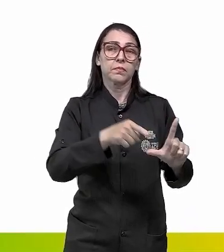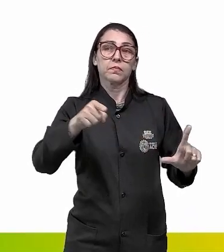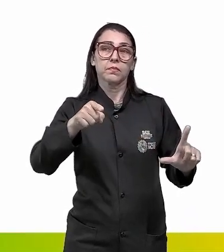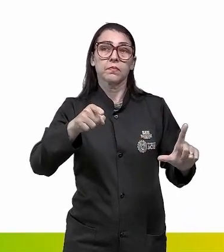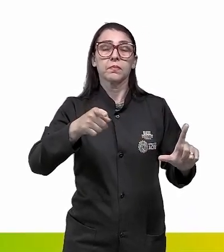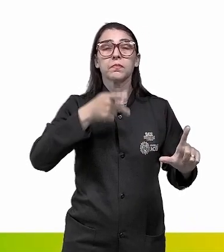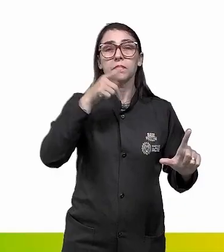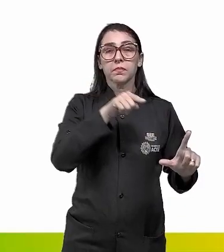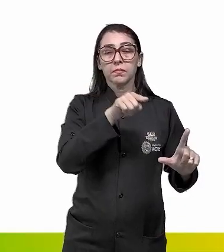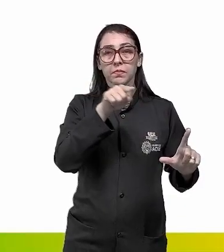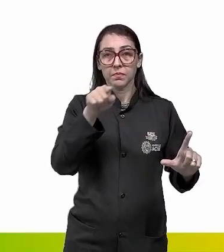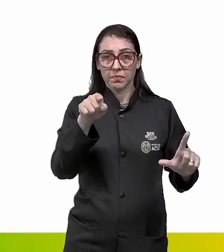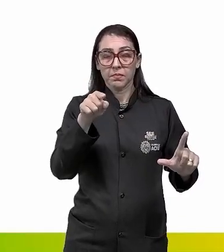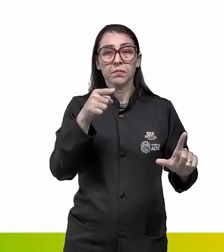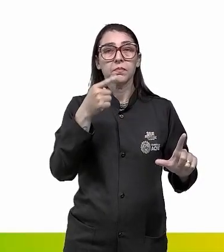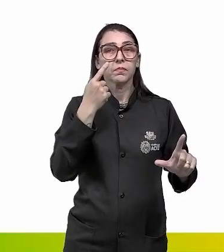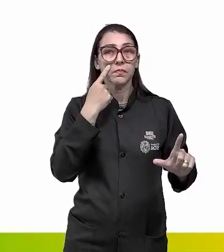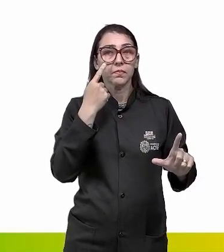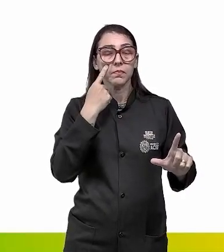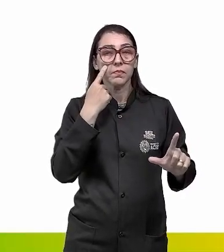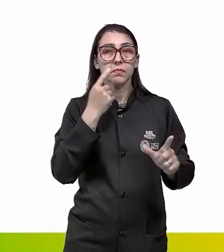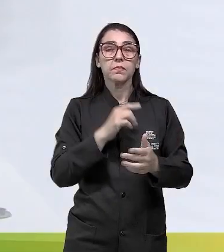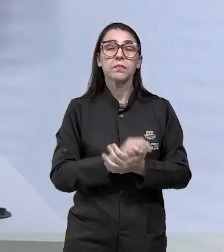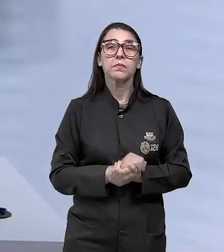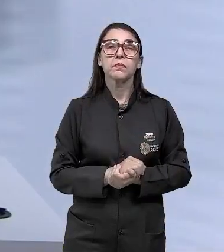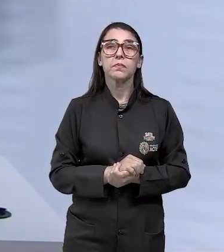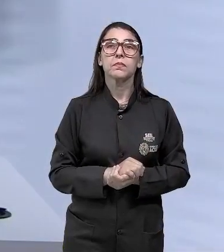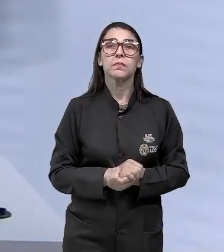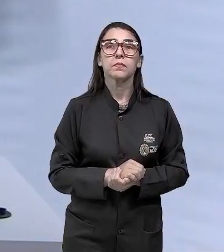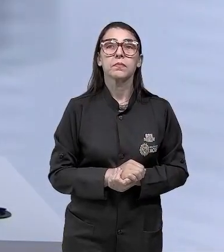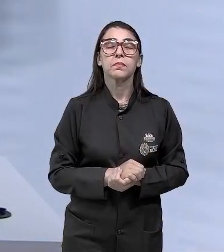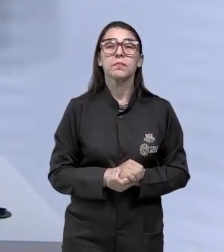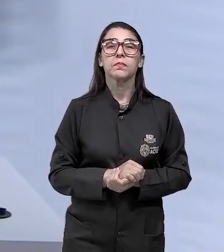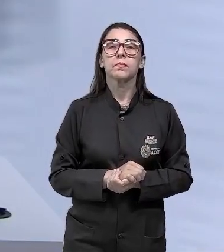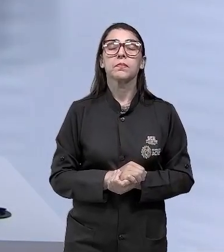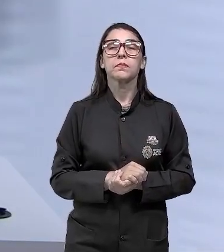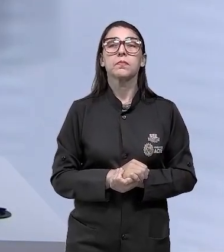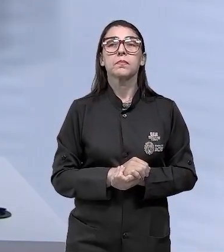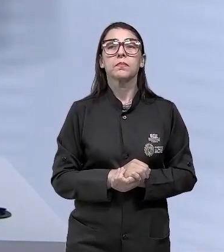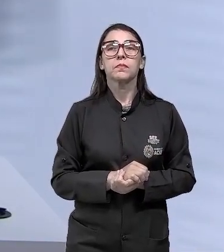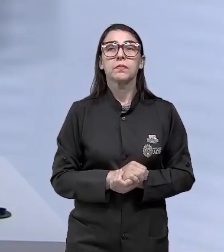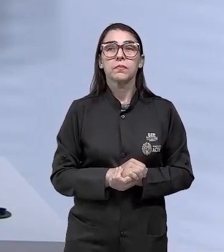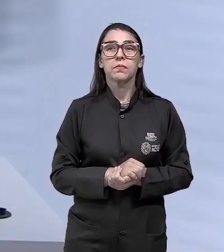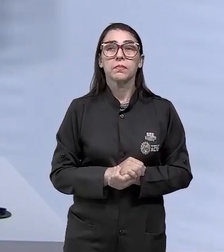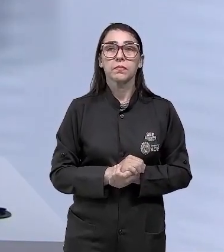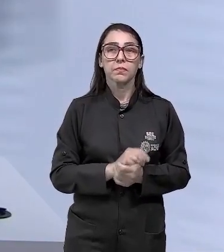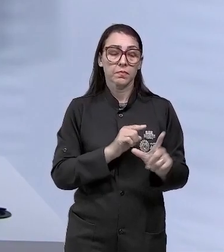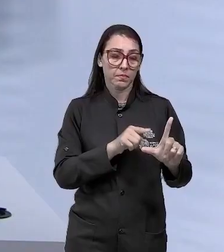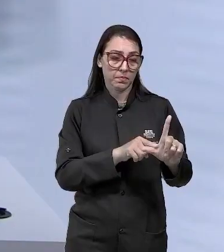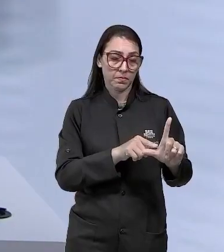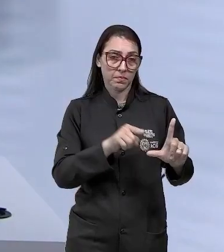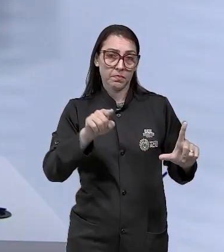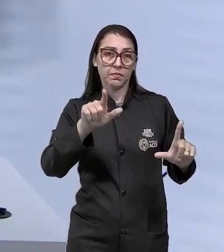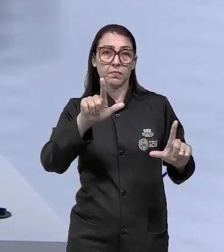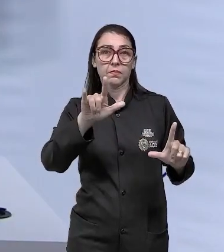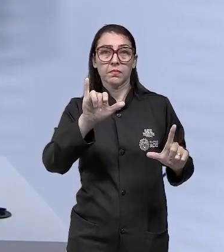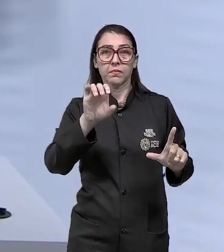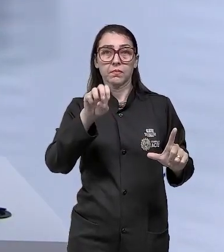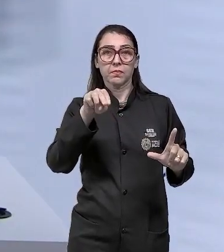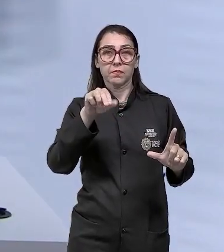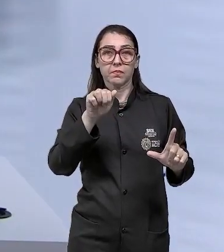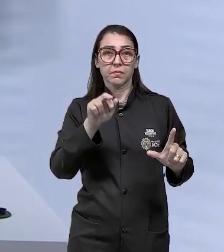falar sobre isso. Ou melhor, vamos falar sobre isso agora. Veja como é que funciona. Vamos construir o gráfico da função linear juntos e